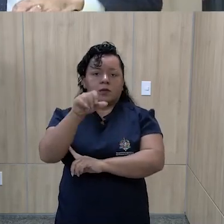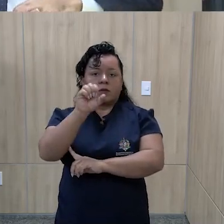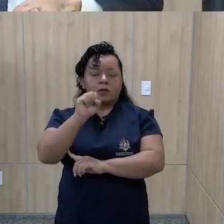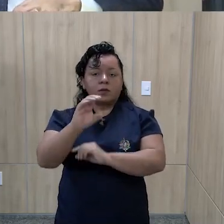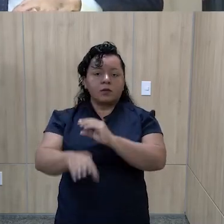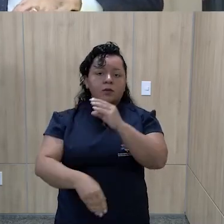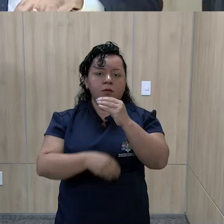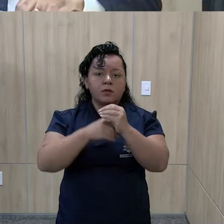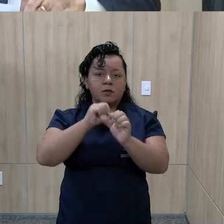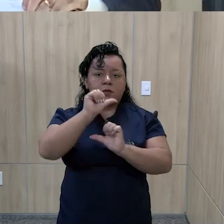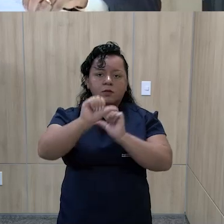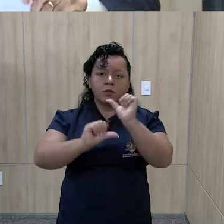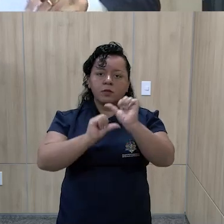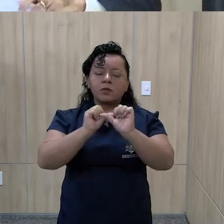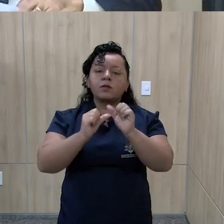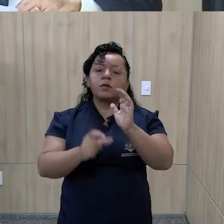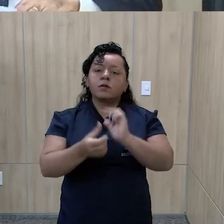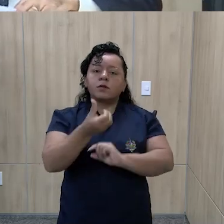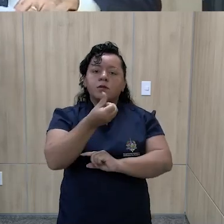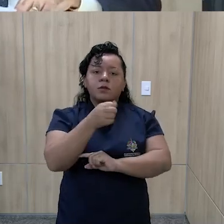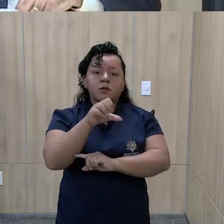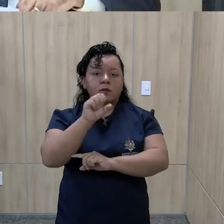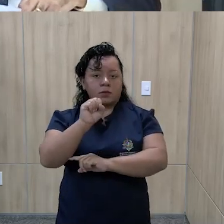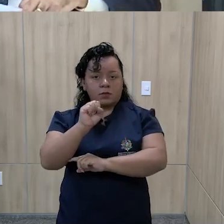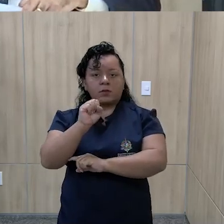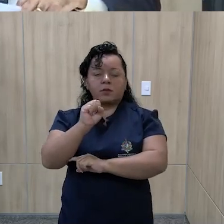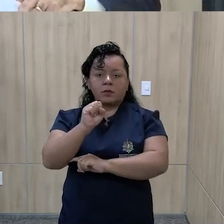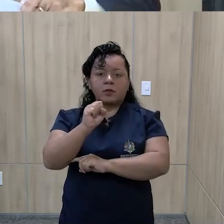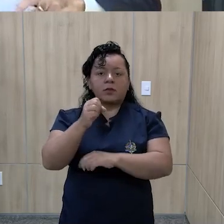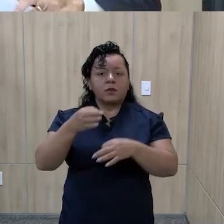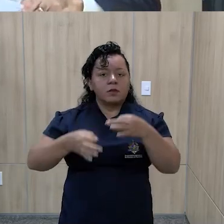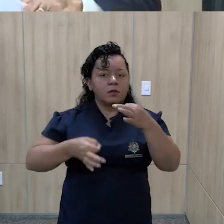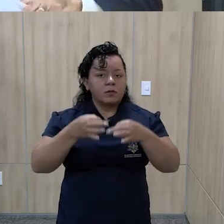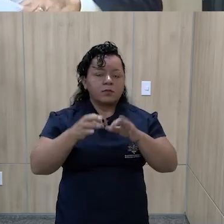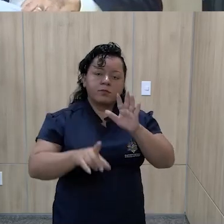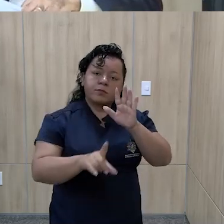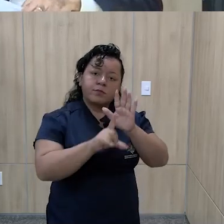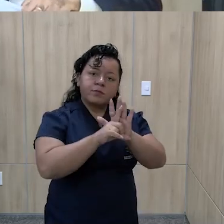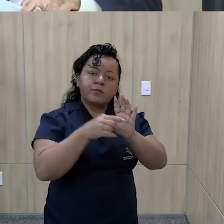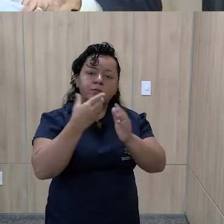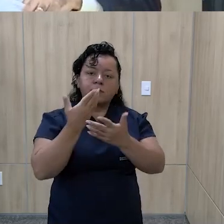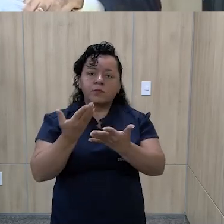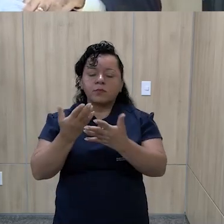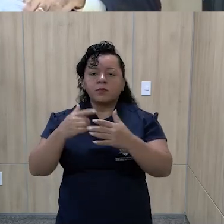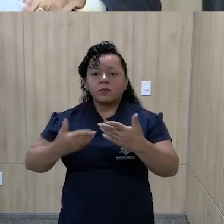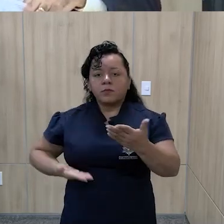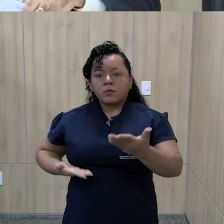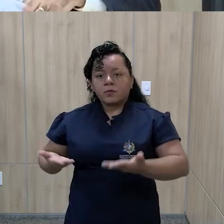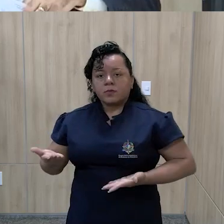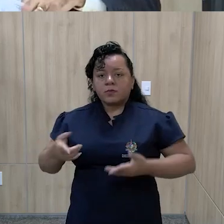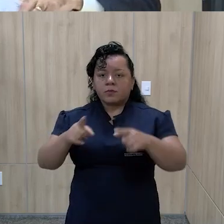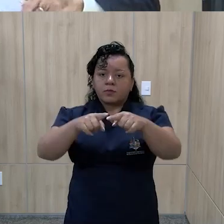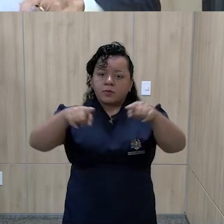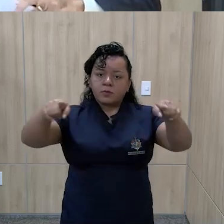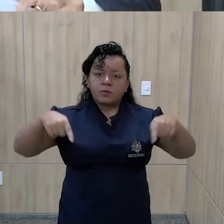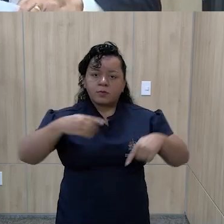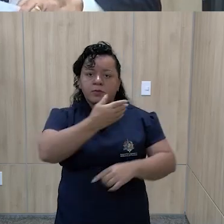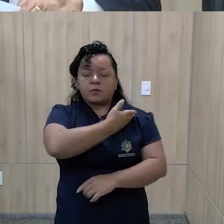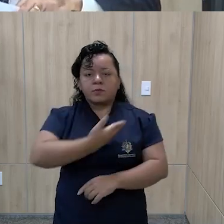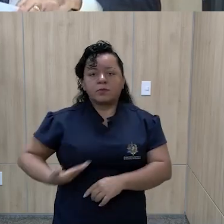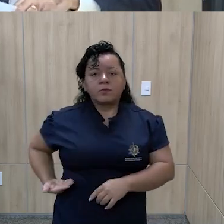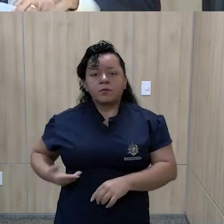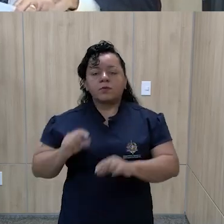número 68 que é o regime jurídico de servidores públicos aqui do Estado de Rondônia e digo qual o artigo